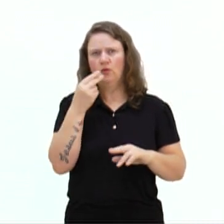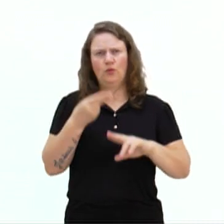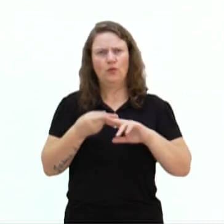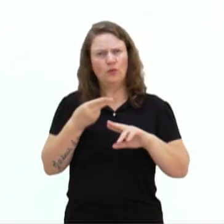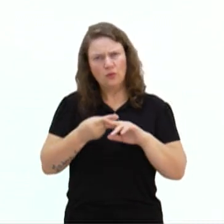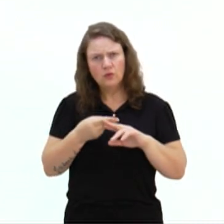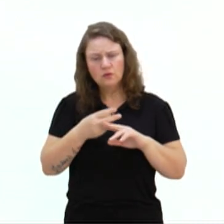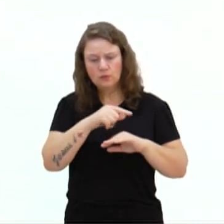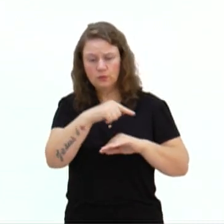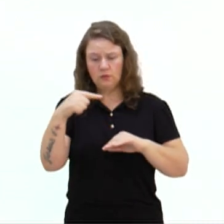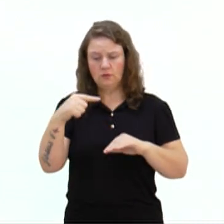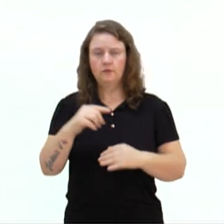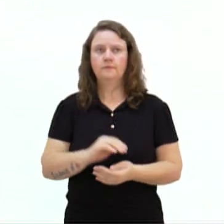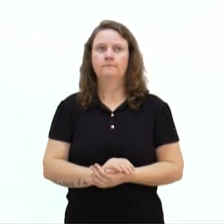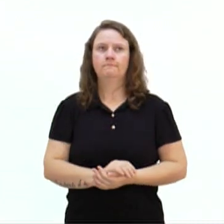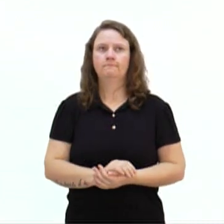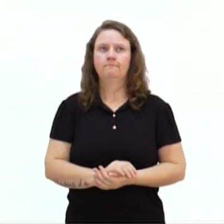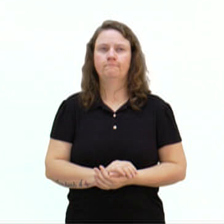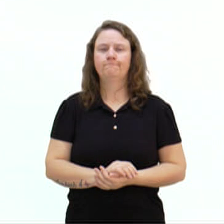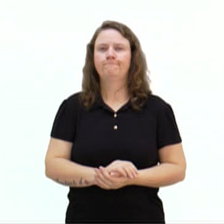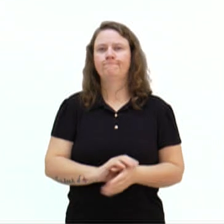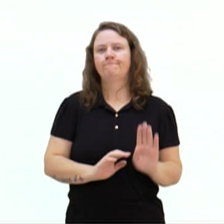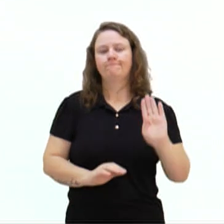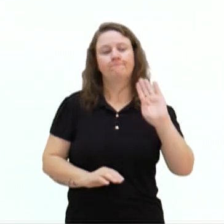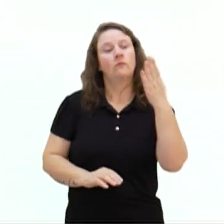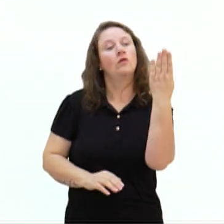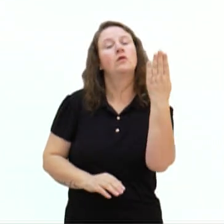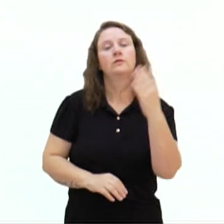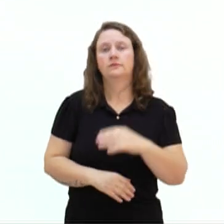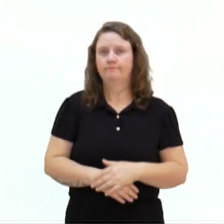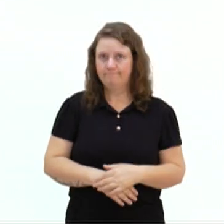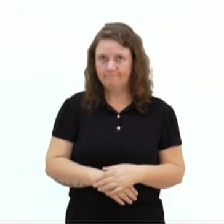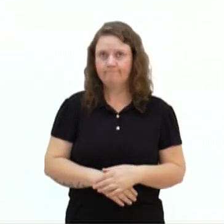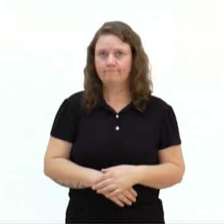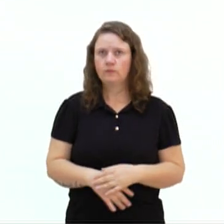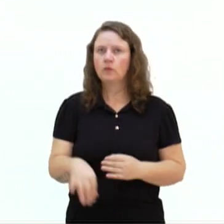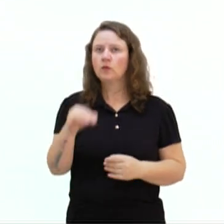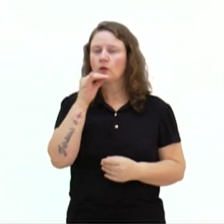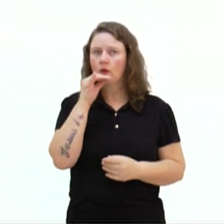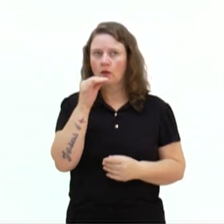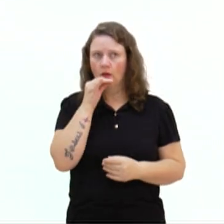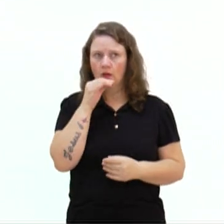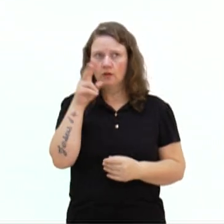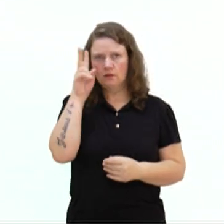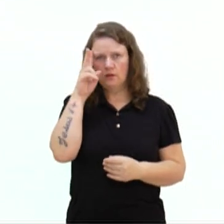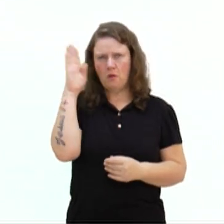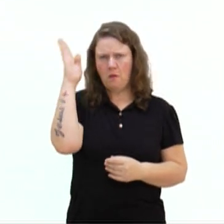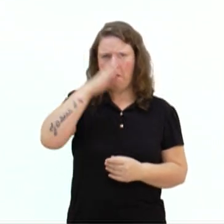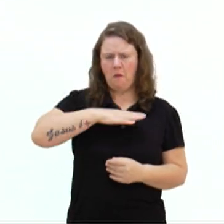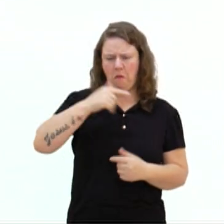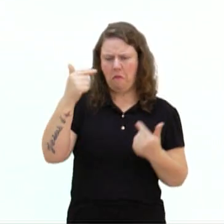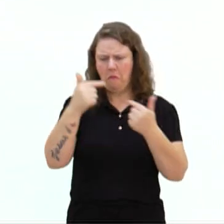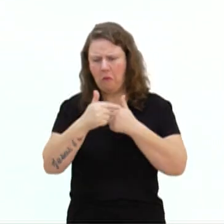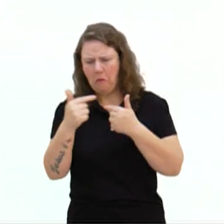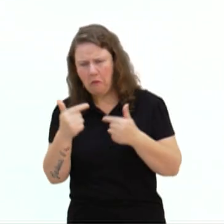hífen? É falsa, né? Nós vimos aqui nos exemplos.